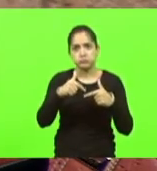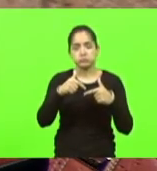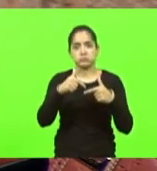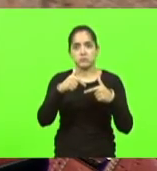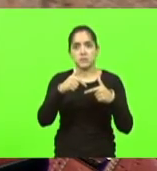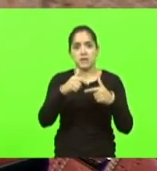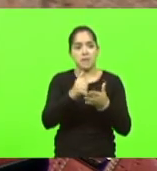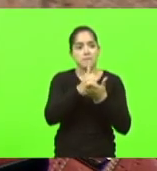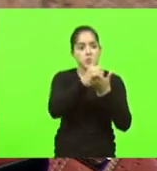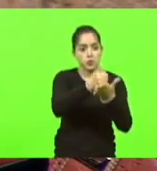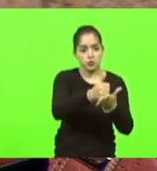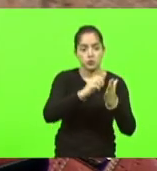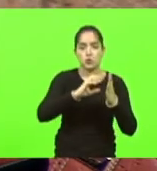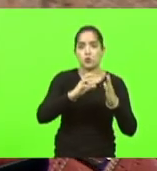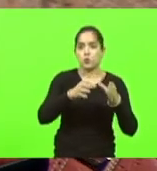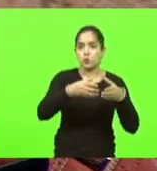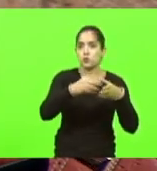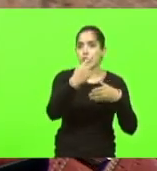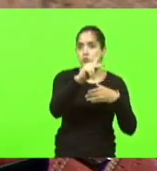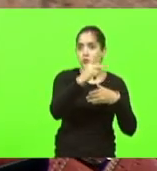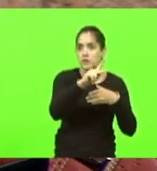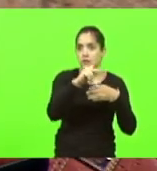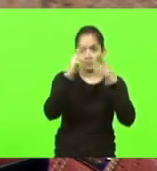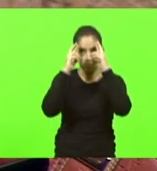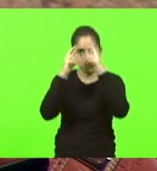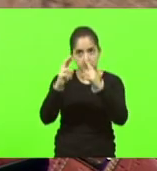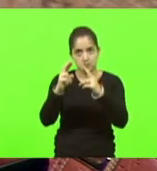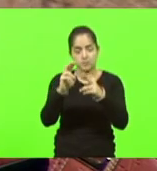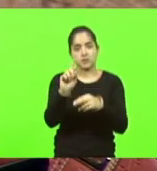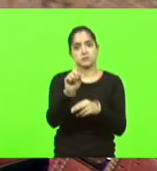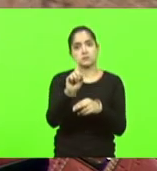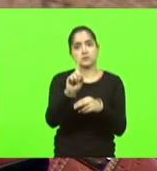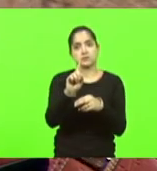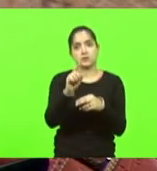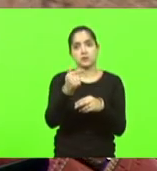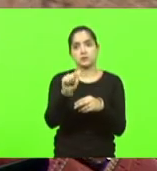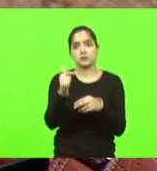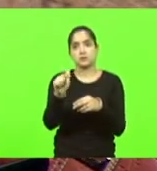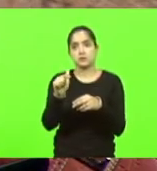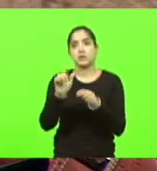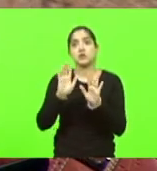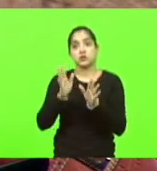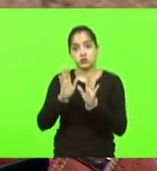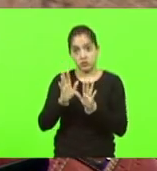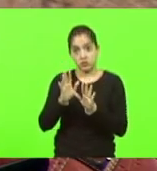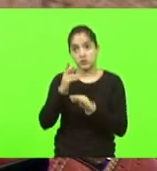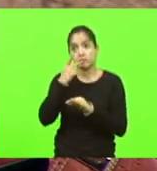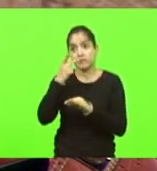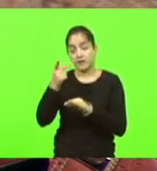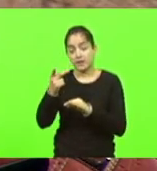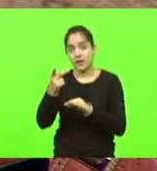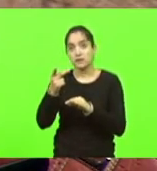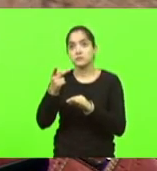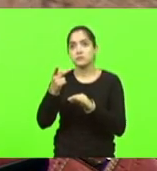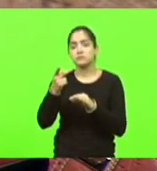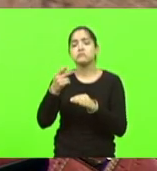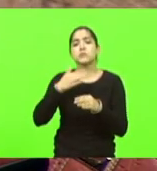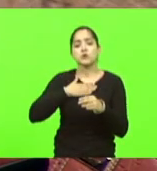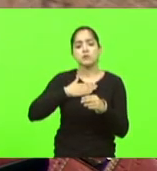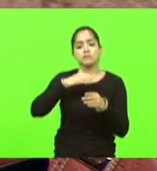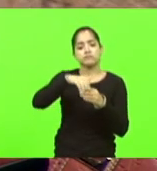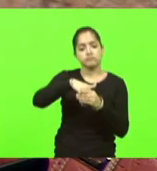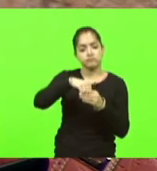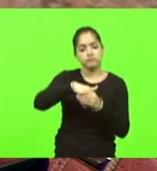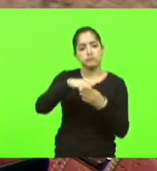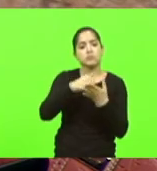Bloco aqui dentro Eu acho isso extremo desrespeito eu já tinha prometido o deputado Ivan ao Deputado Maurício Della que eu daria meu voto a